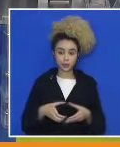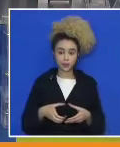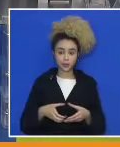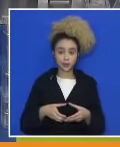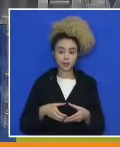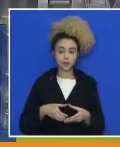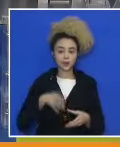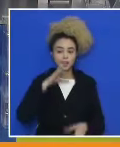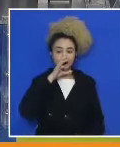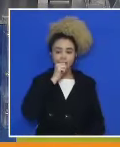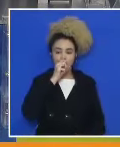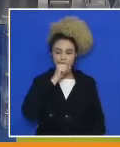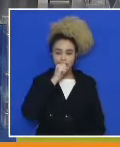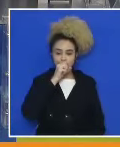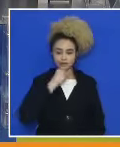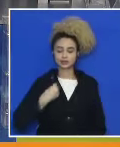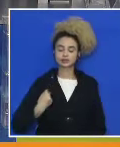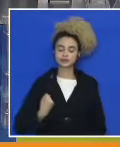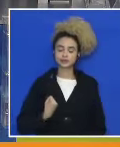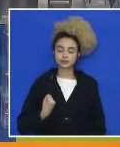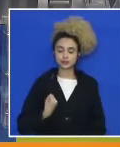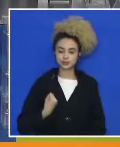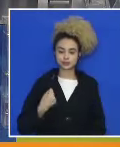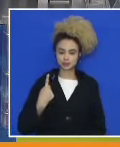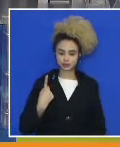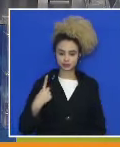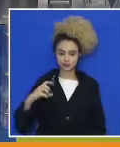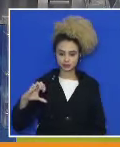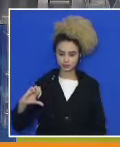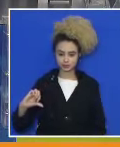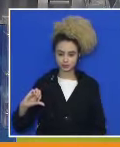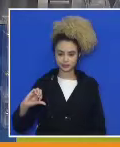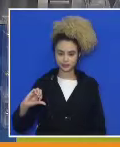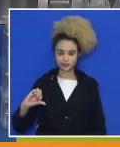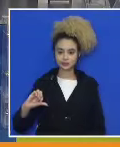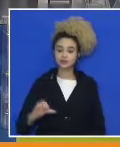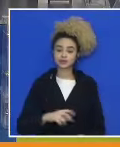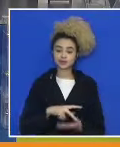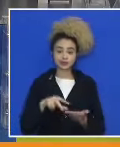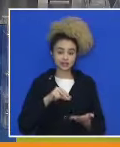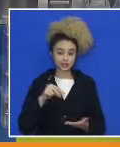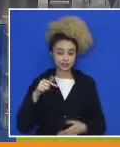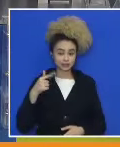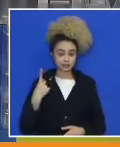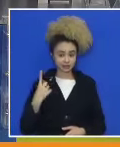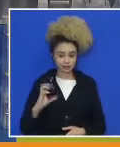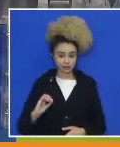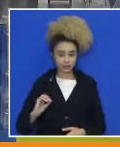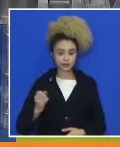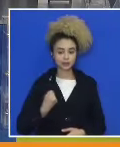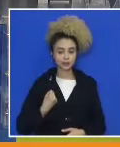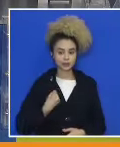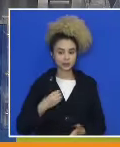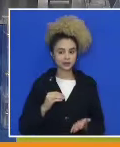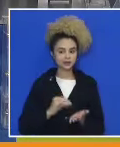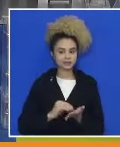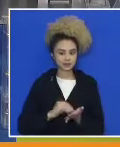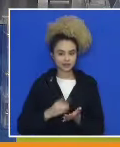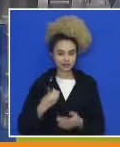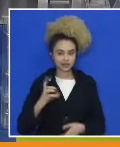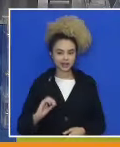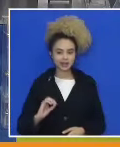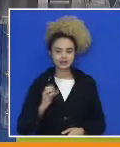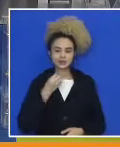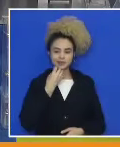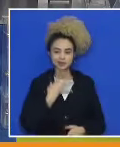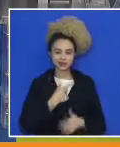Bola laranja, número 19. Laranja, 19. Foram sorteados 10 números, faltam 10. Boa sorte